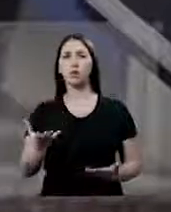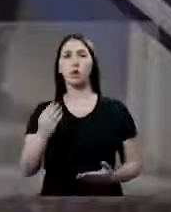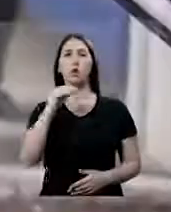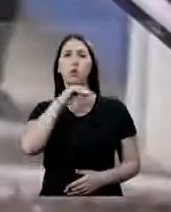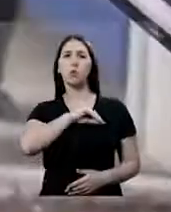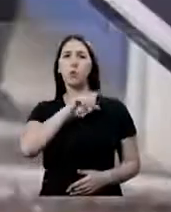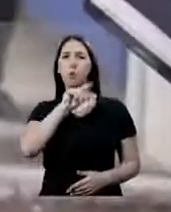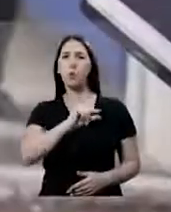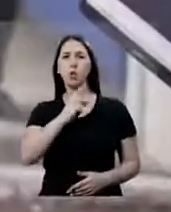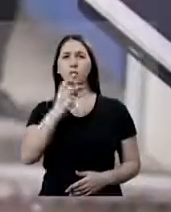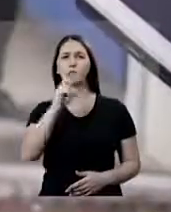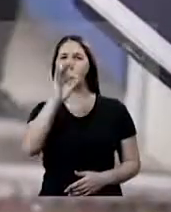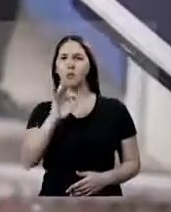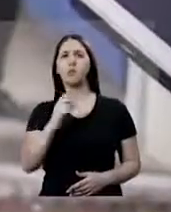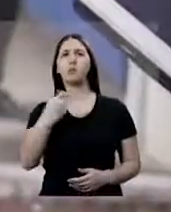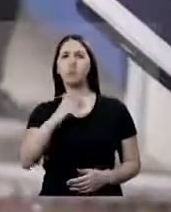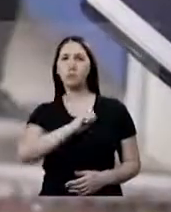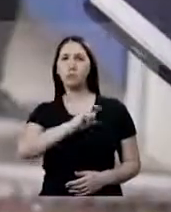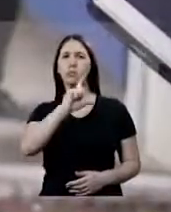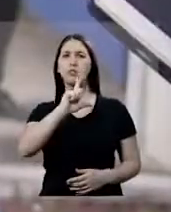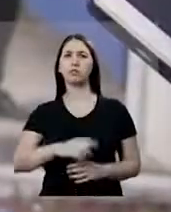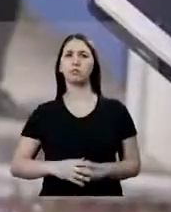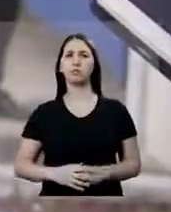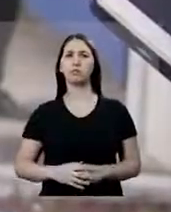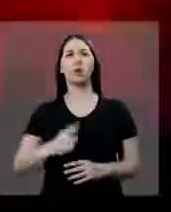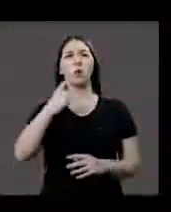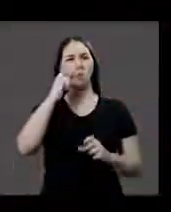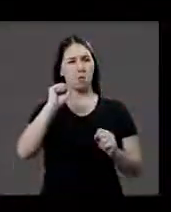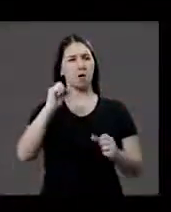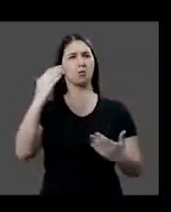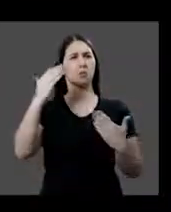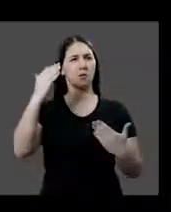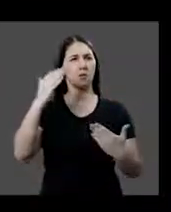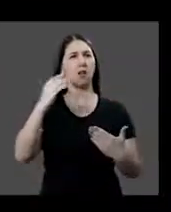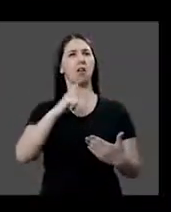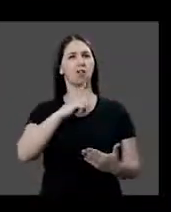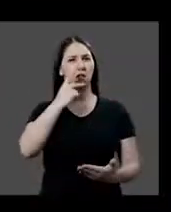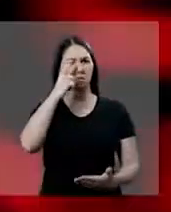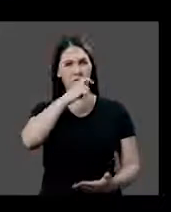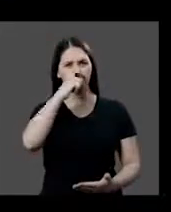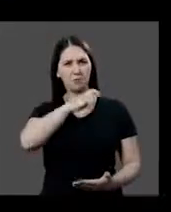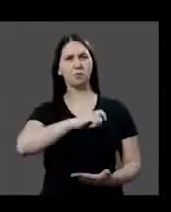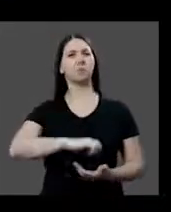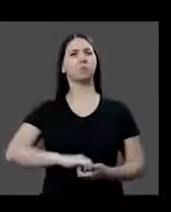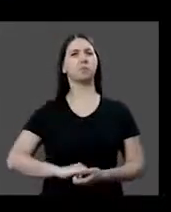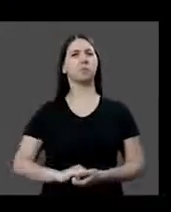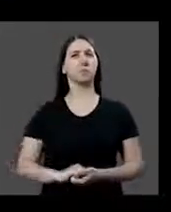salários. No mínimo 25% tem que ser recolocado em cada um dos salários. Pode desconfiar. Aí não tem palavra.